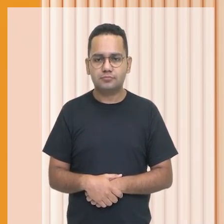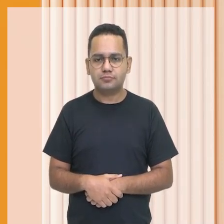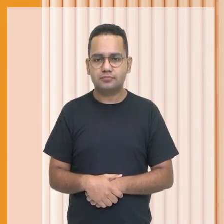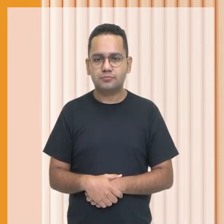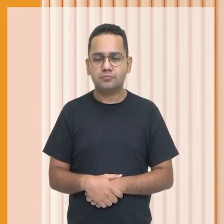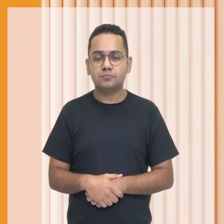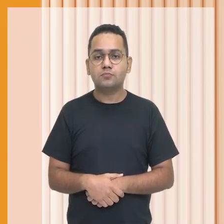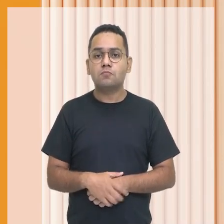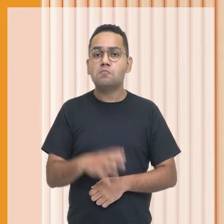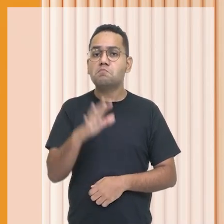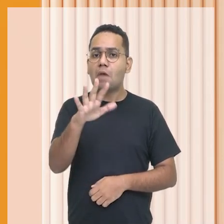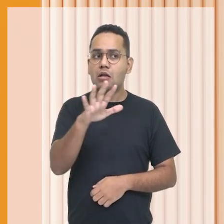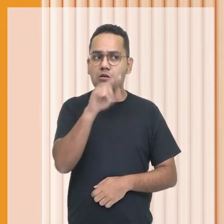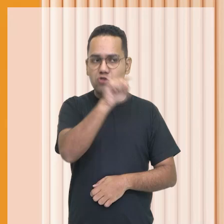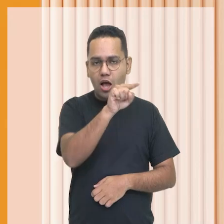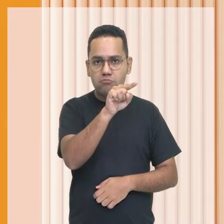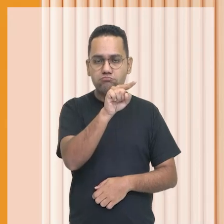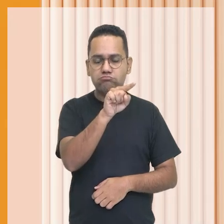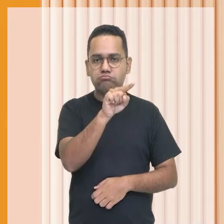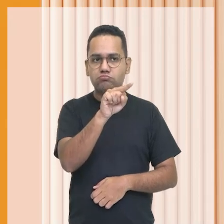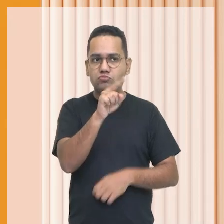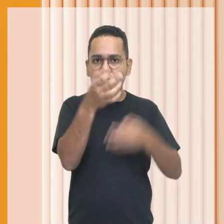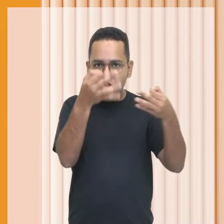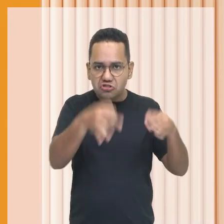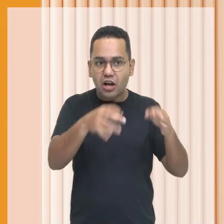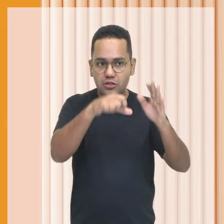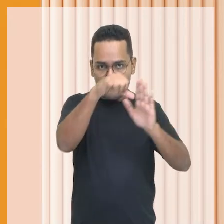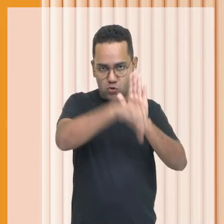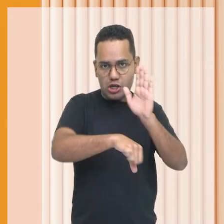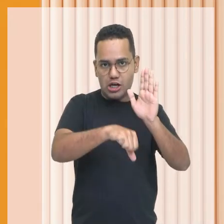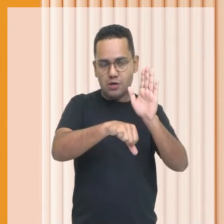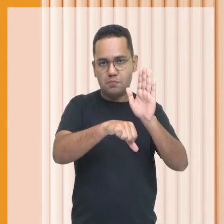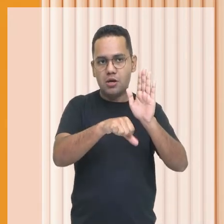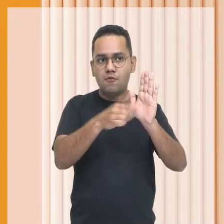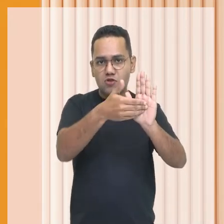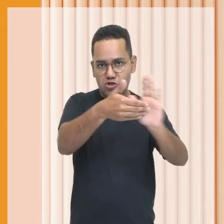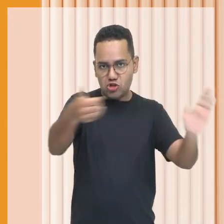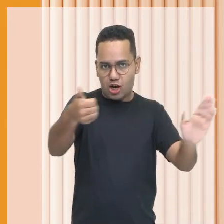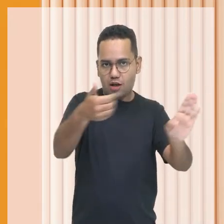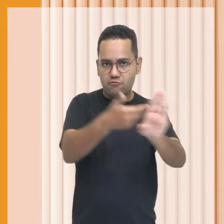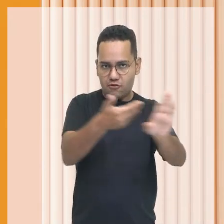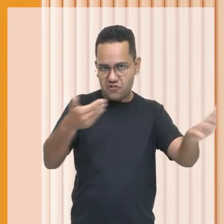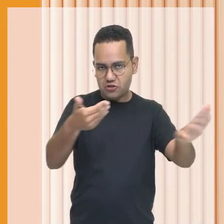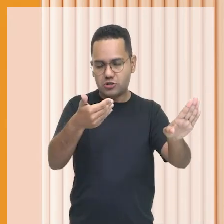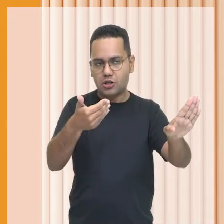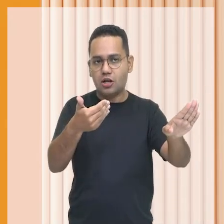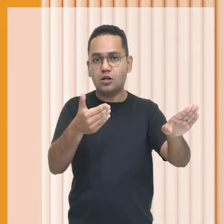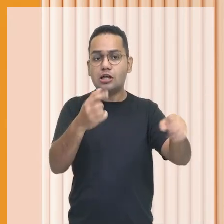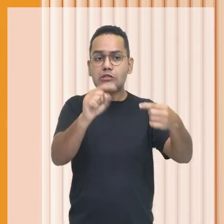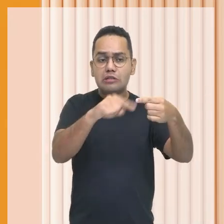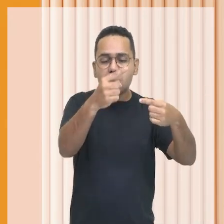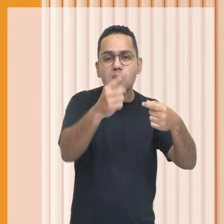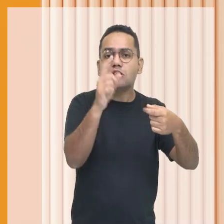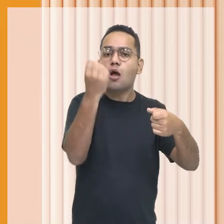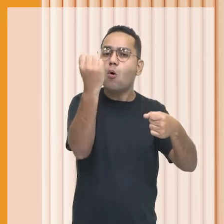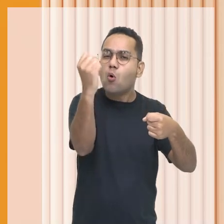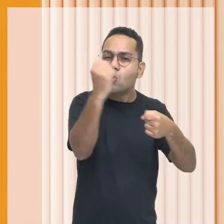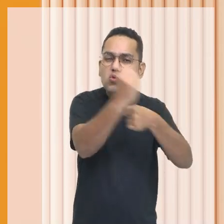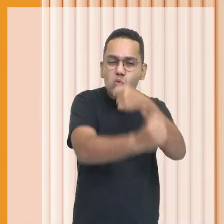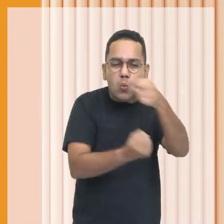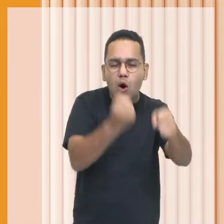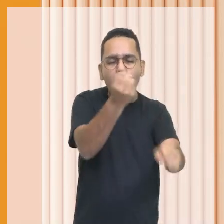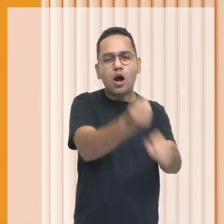direitos políticos cassados, sem poder votar, sem poder ser eleito, sem poder participar de nada